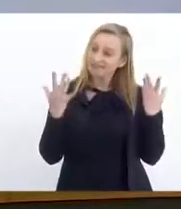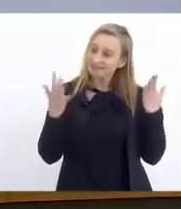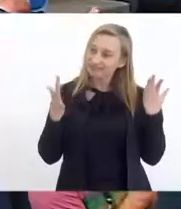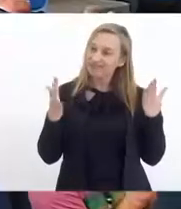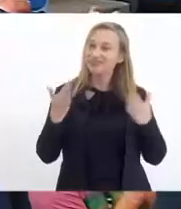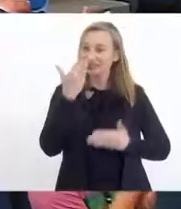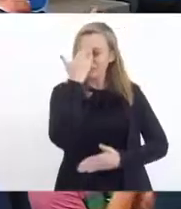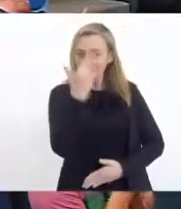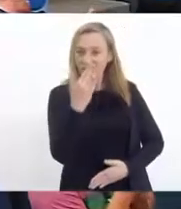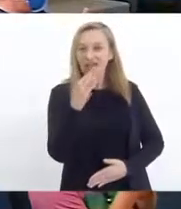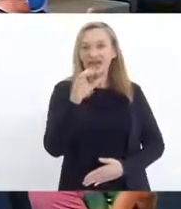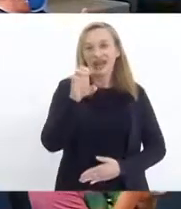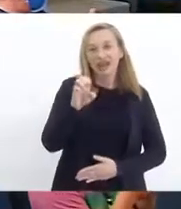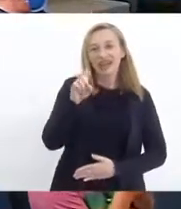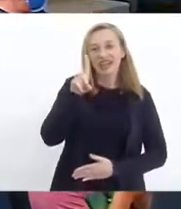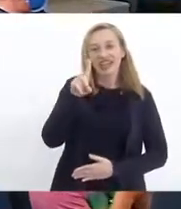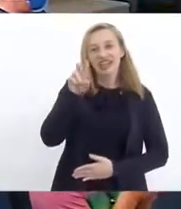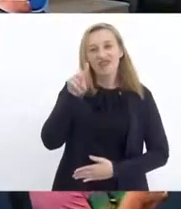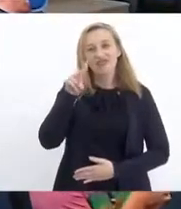Obrigado, Edivar.